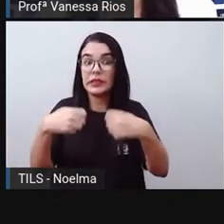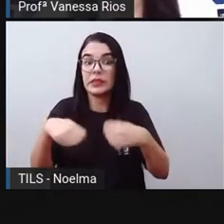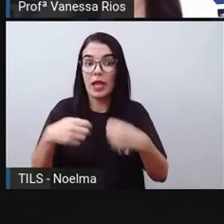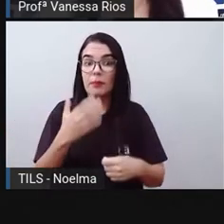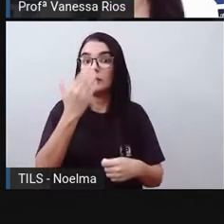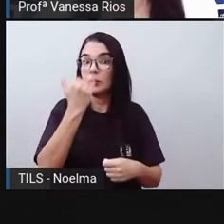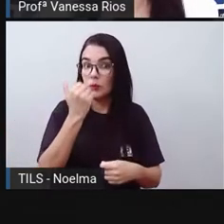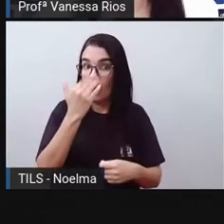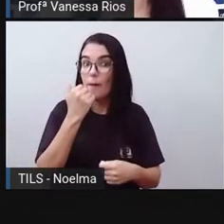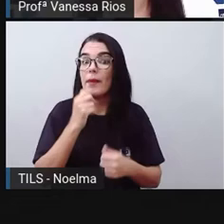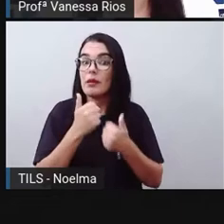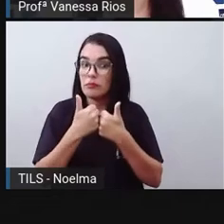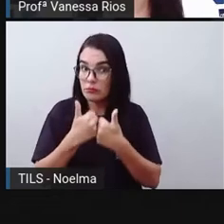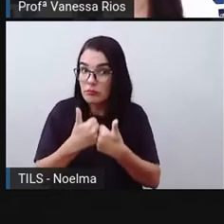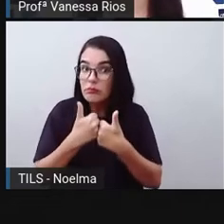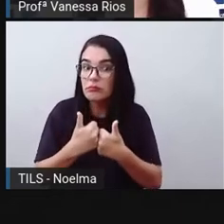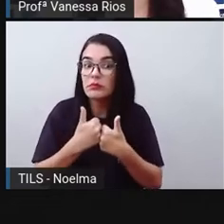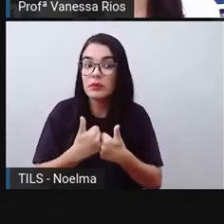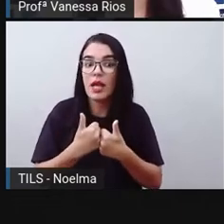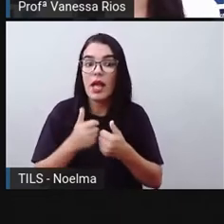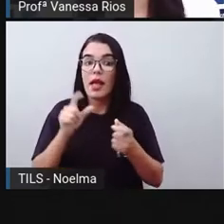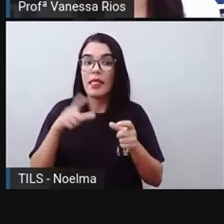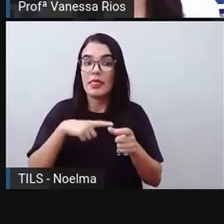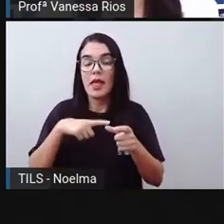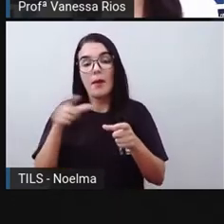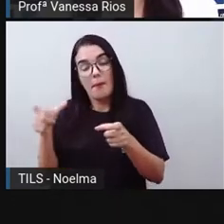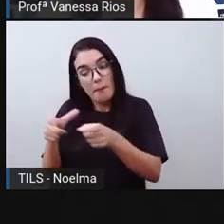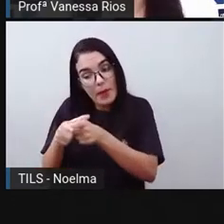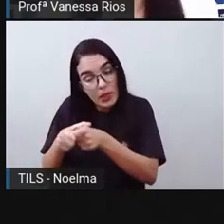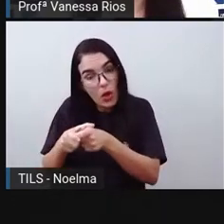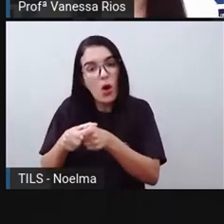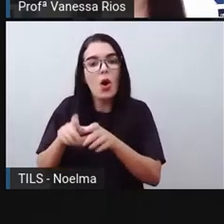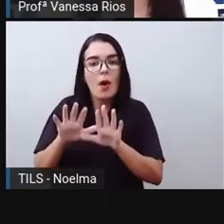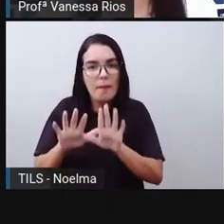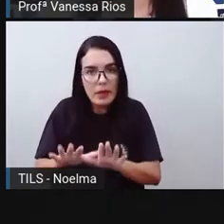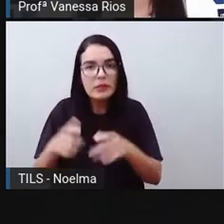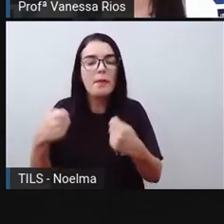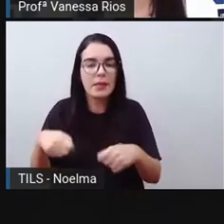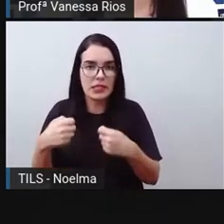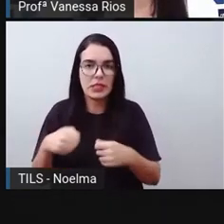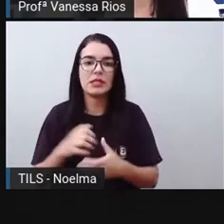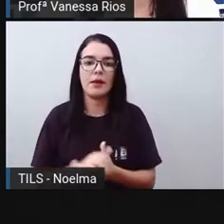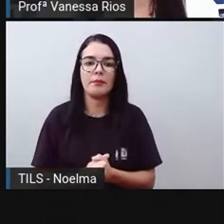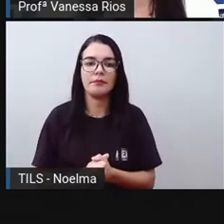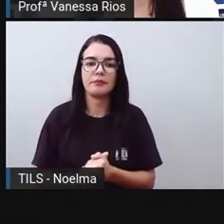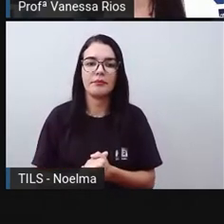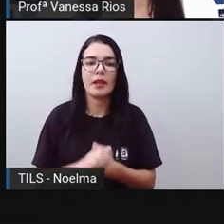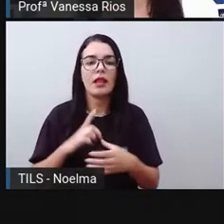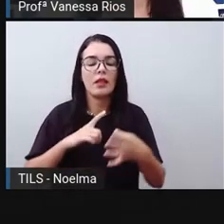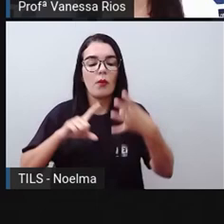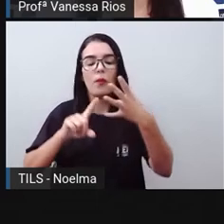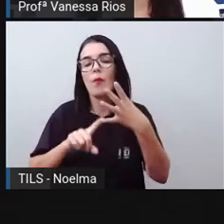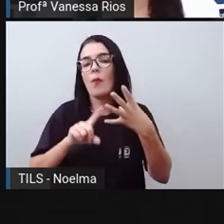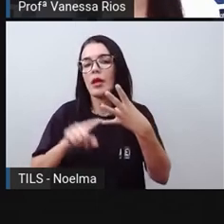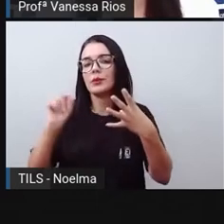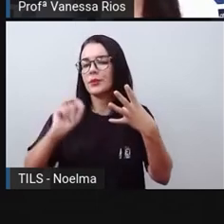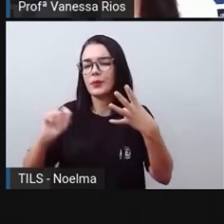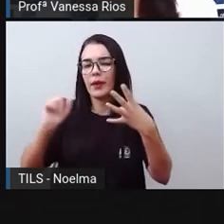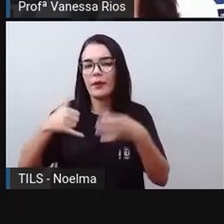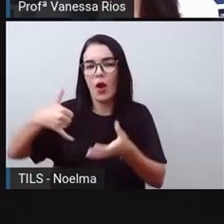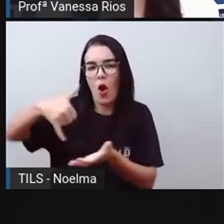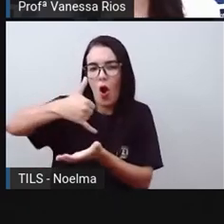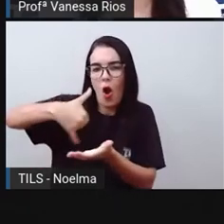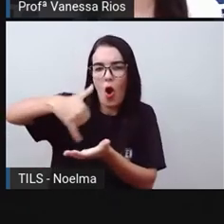quantidade já menor do que o grupo 2, né? Menor também do que o grupo 1. E aí no grupo 4, que entra